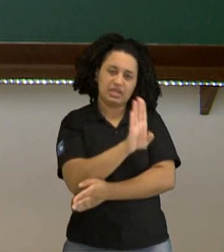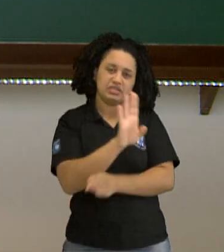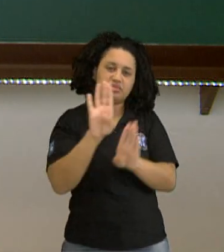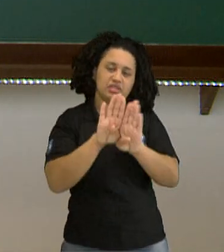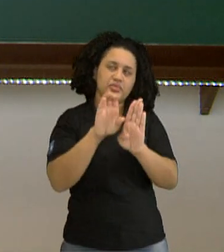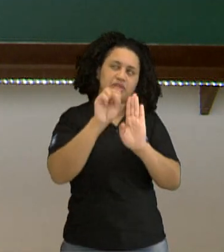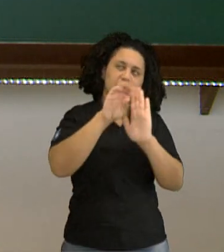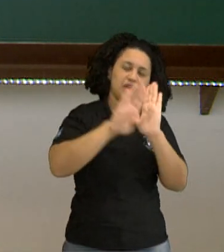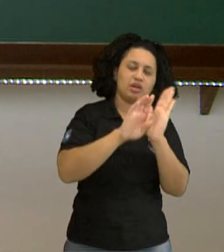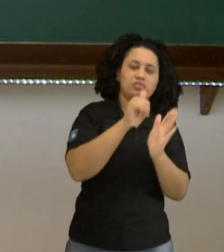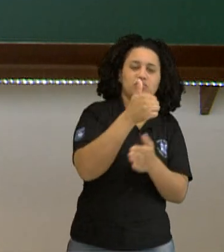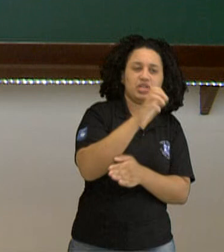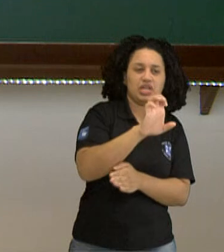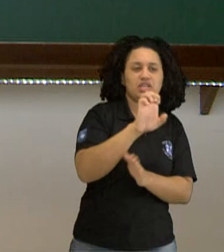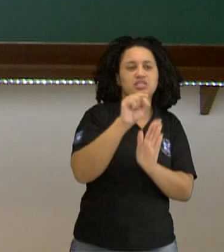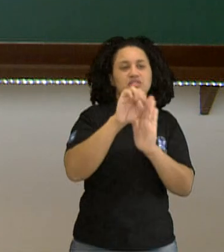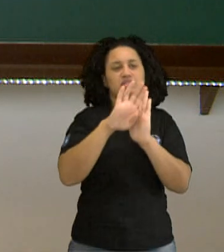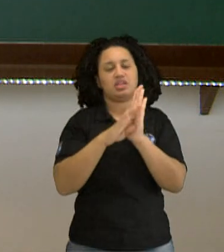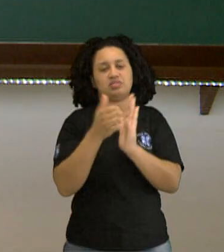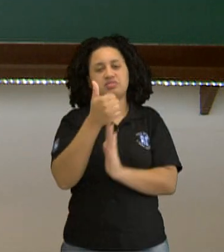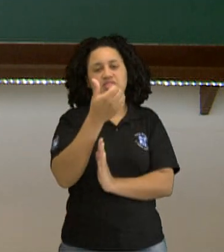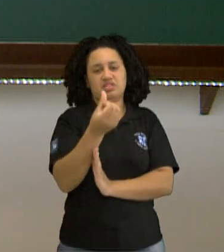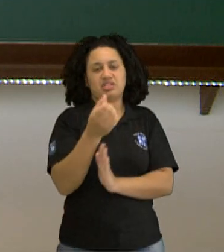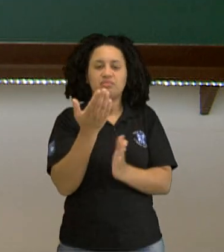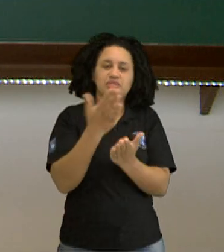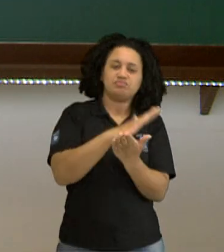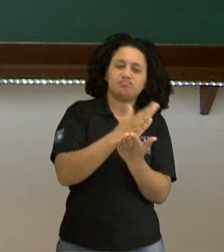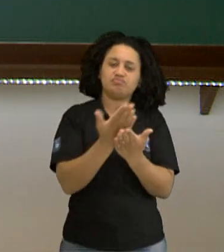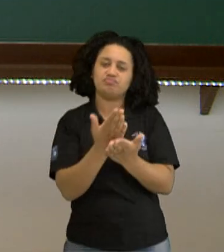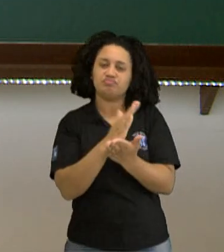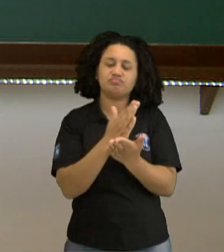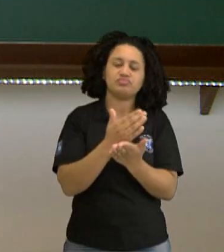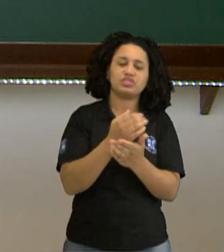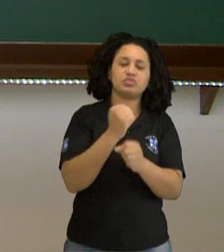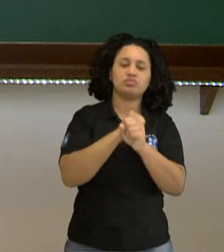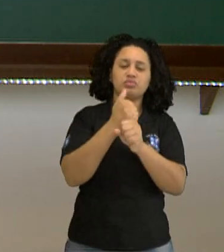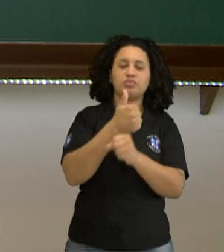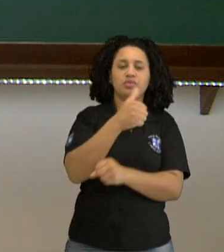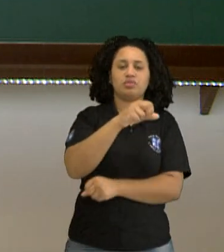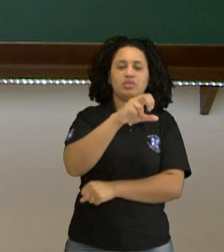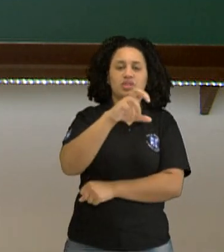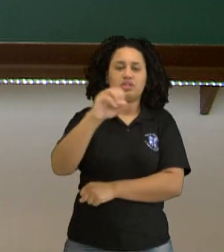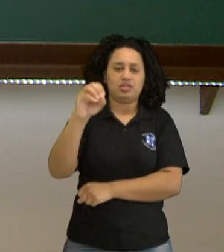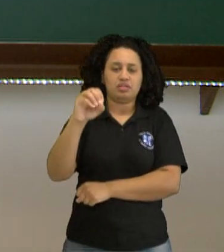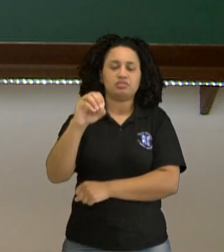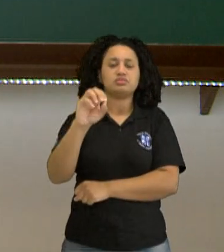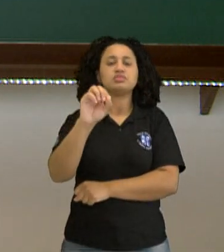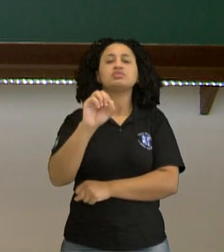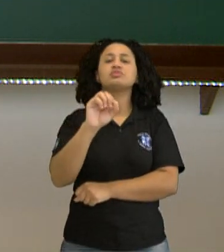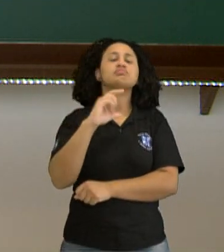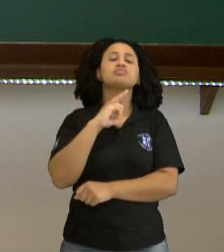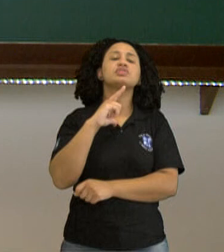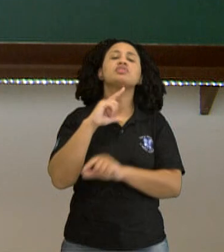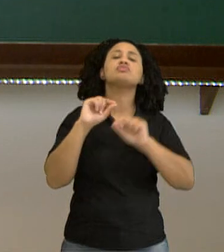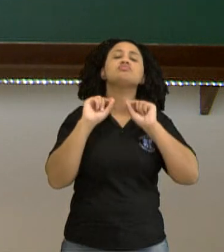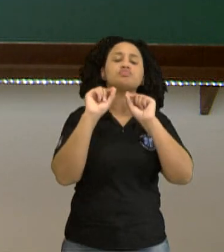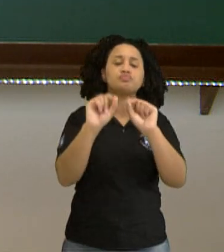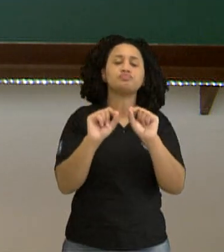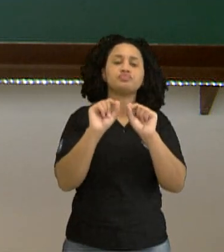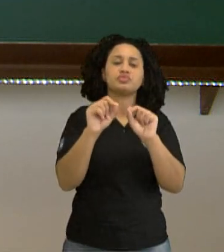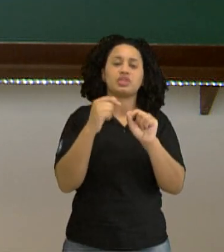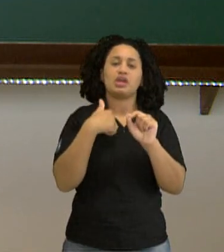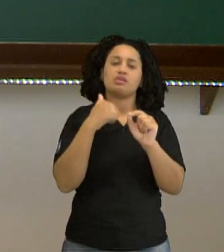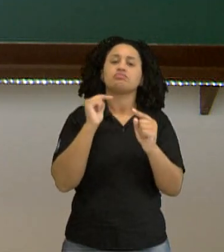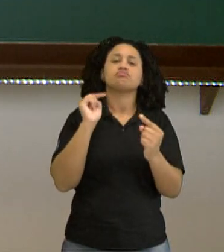século XV e XVI, bem na transição ali, de 1500, aí, consequentemente, a